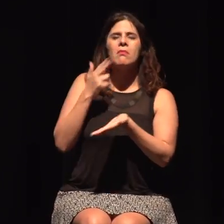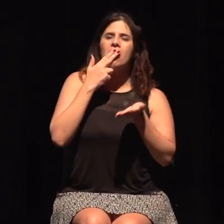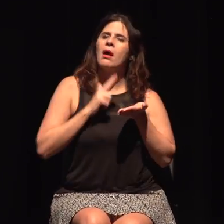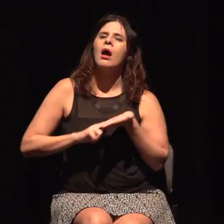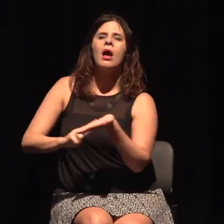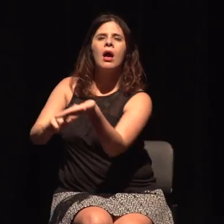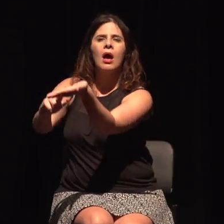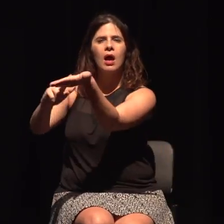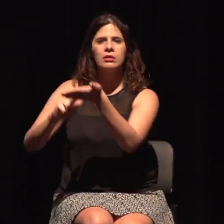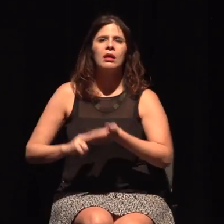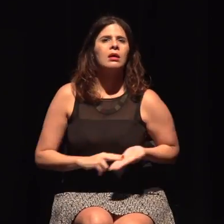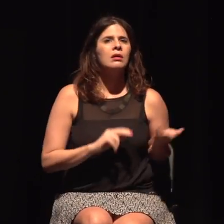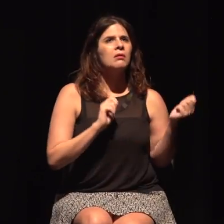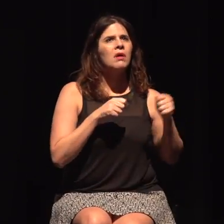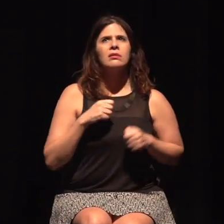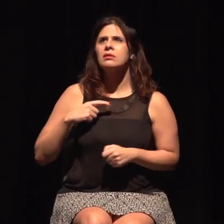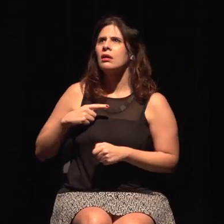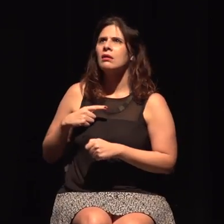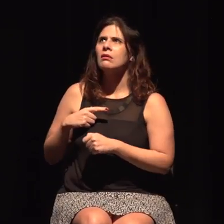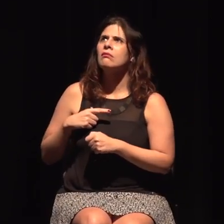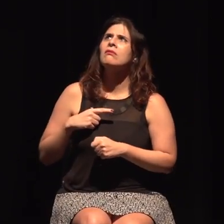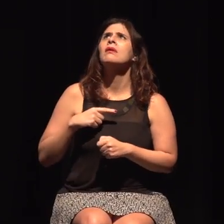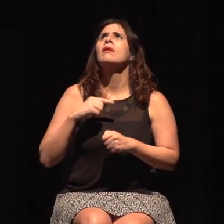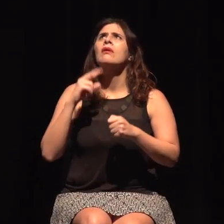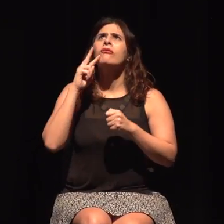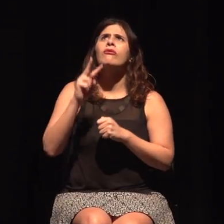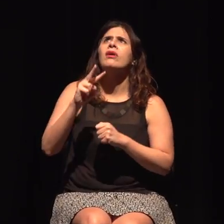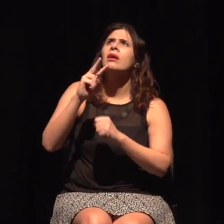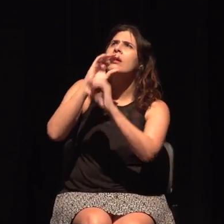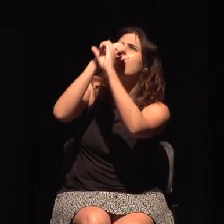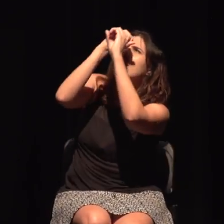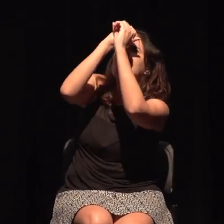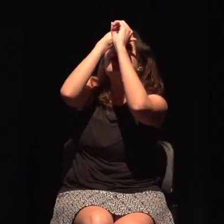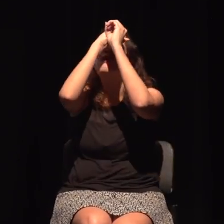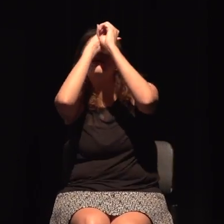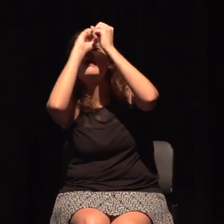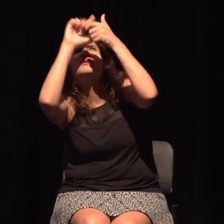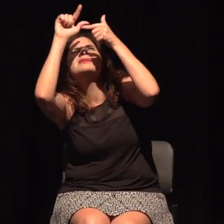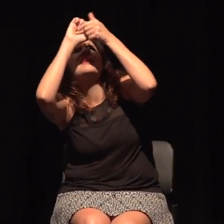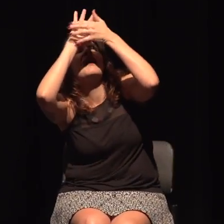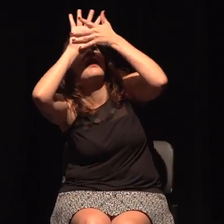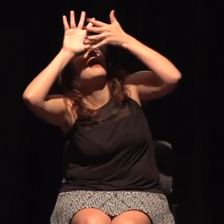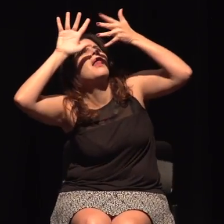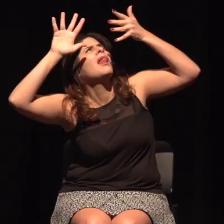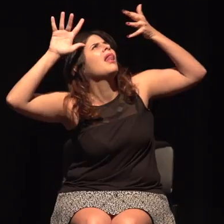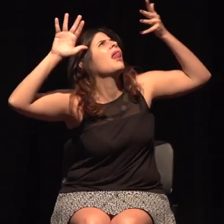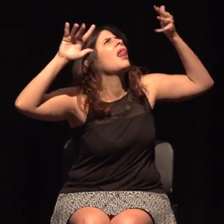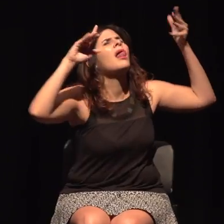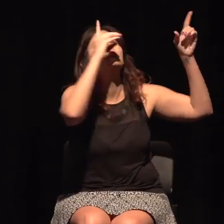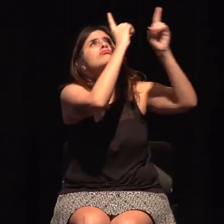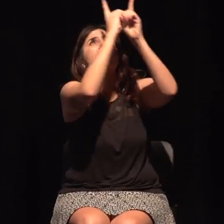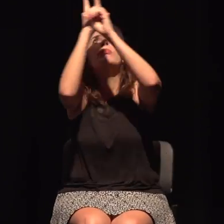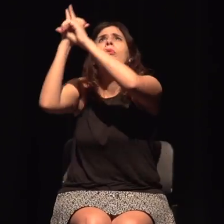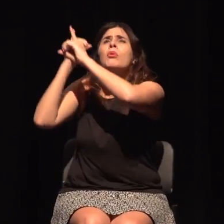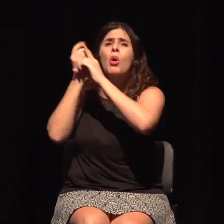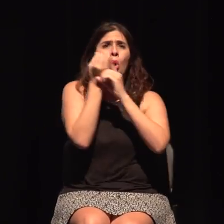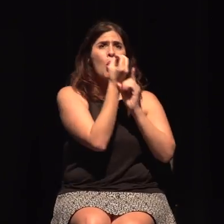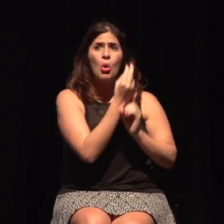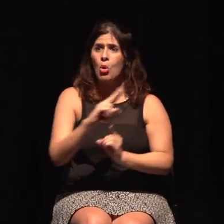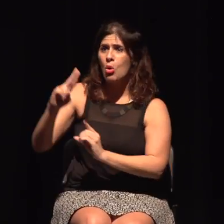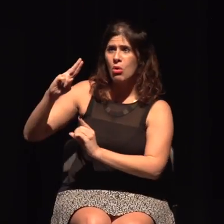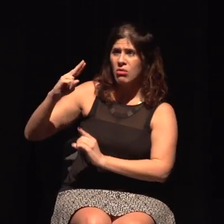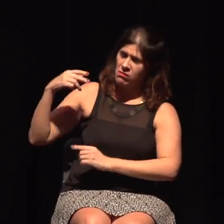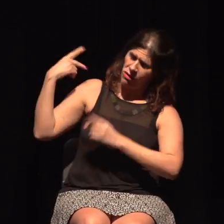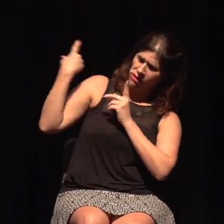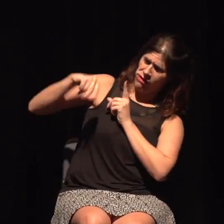com a modelo? Enquanto coço o braço da poltrona, escutará o astrônomo decifrar céu acima a vertigem das estrelas? Ou terá o